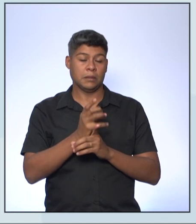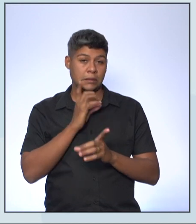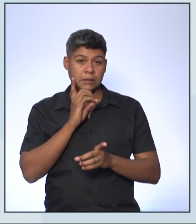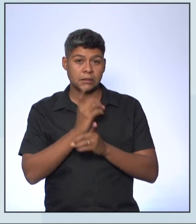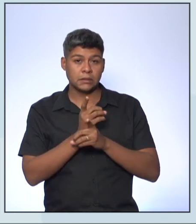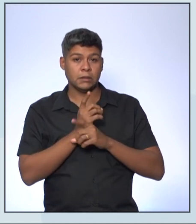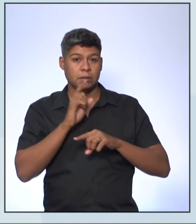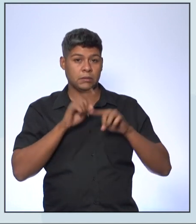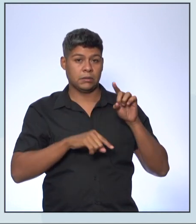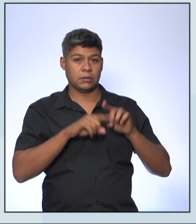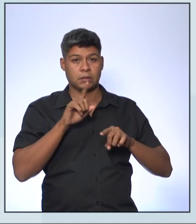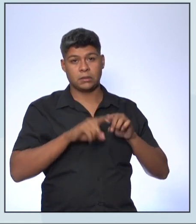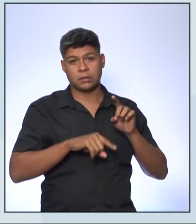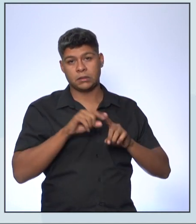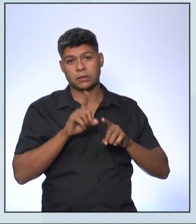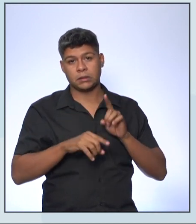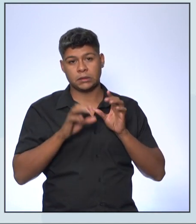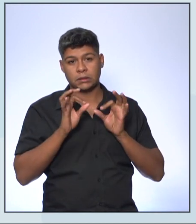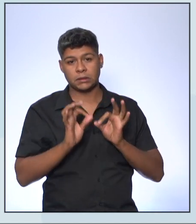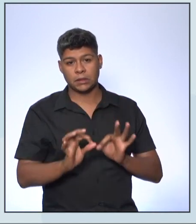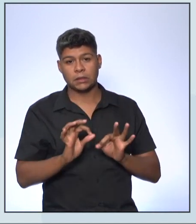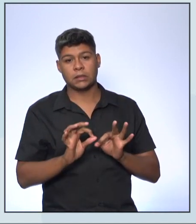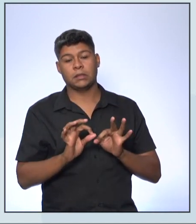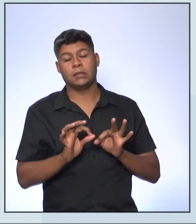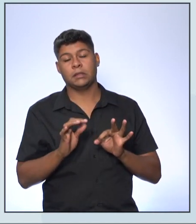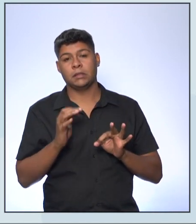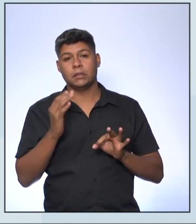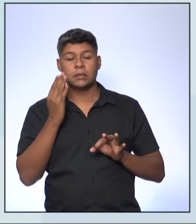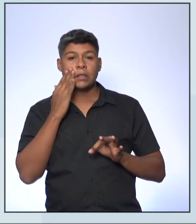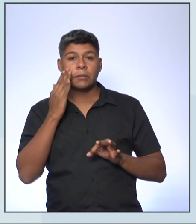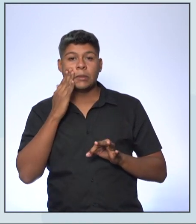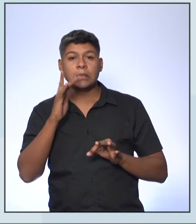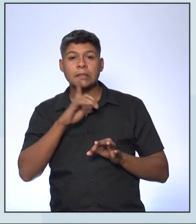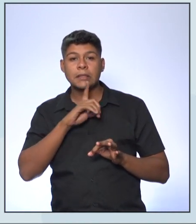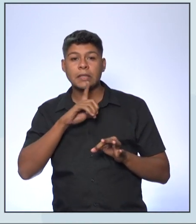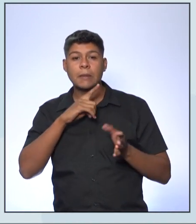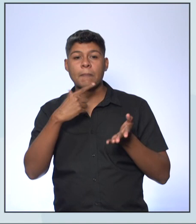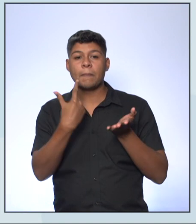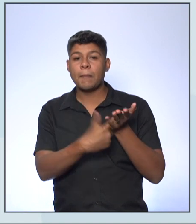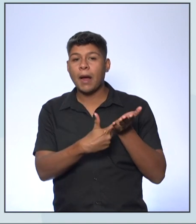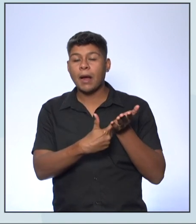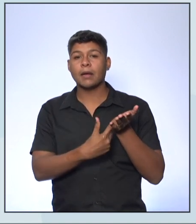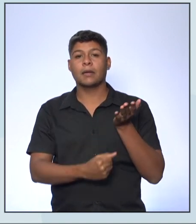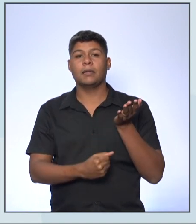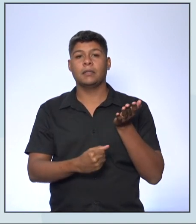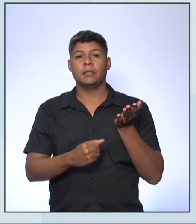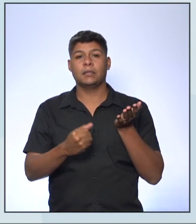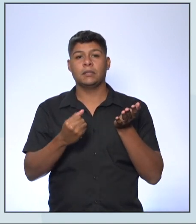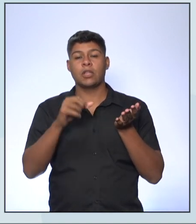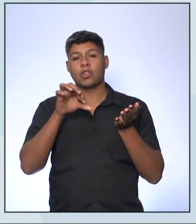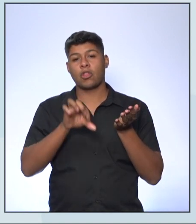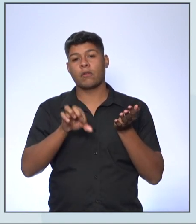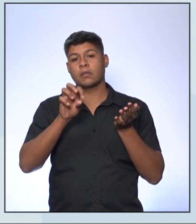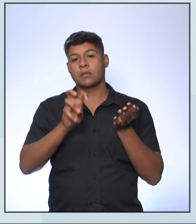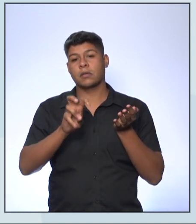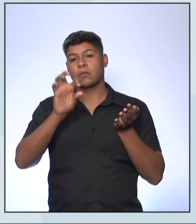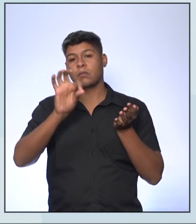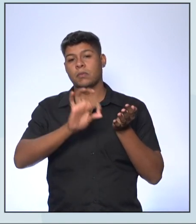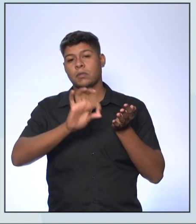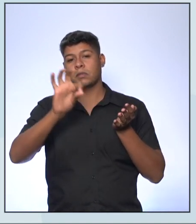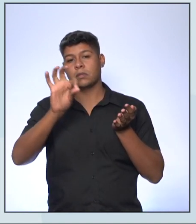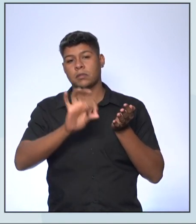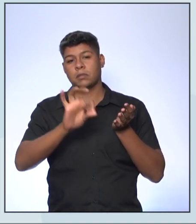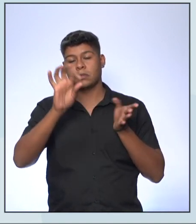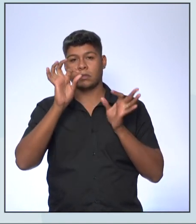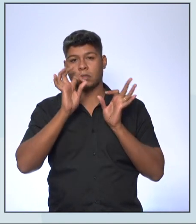identificar o aparelho eletrônico com a correta especificação, note que ele tem aí uma marcação de 95%